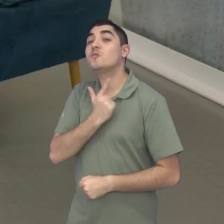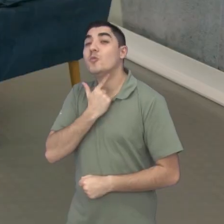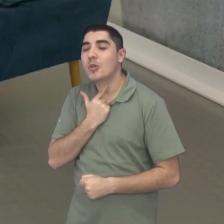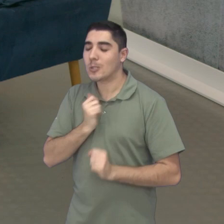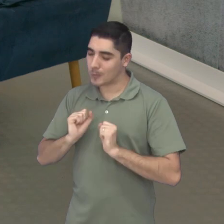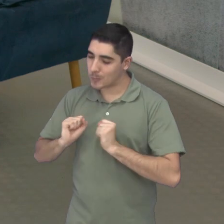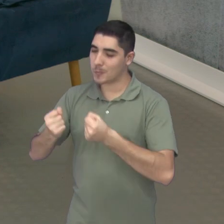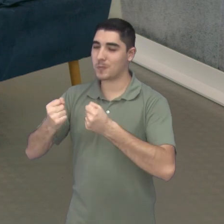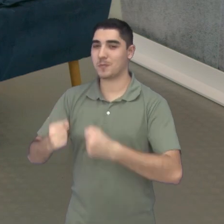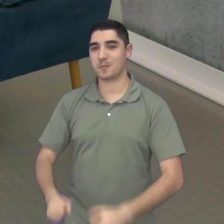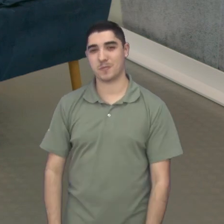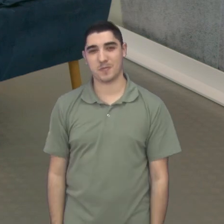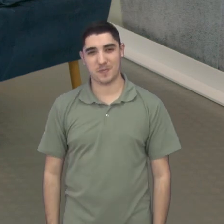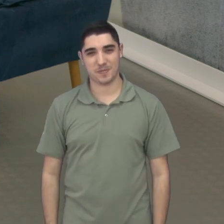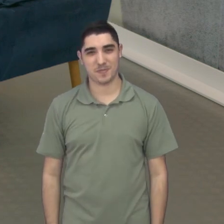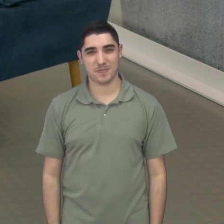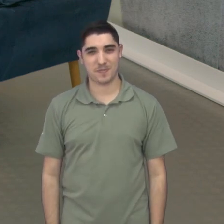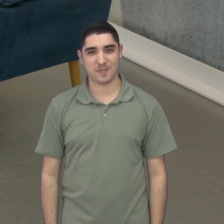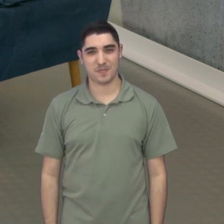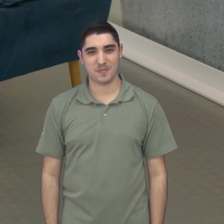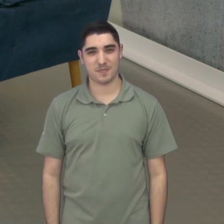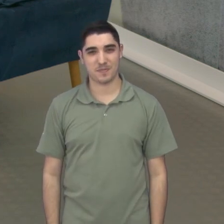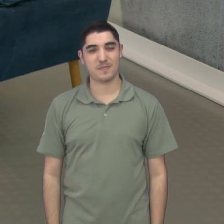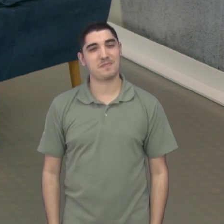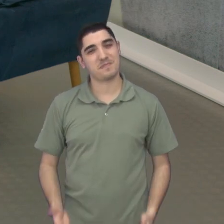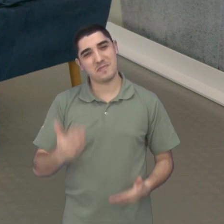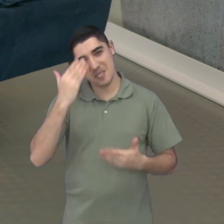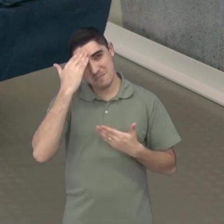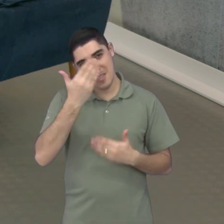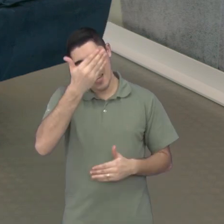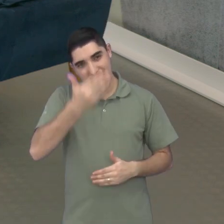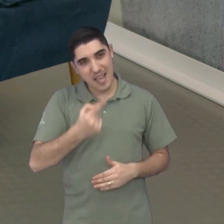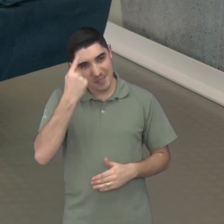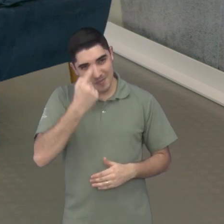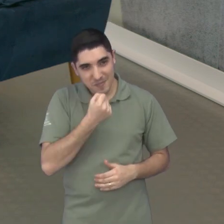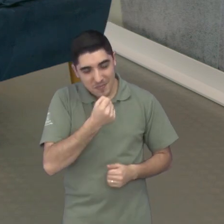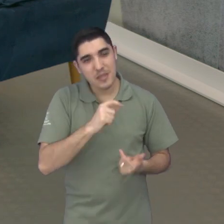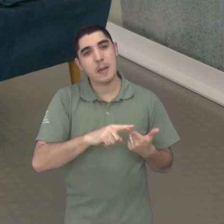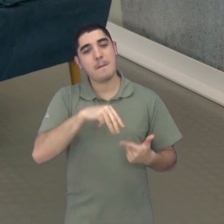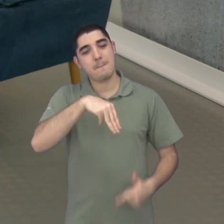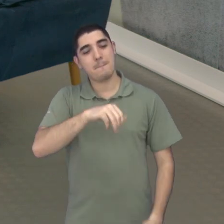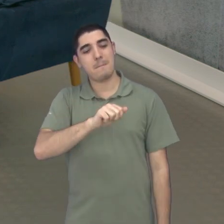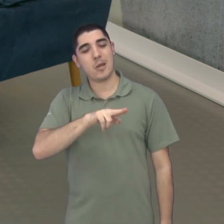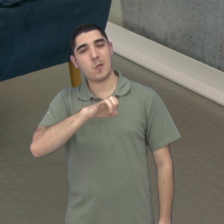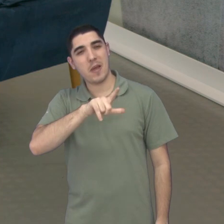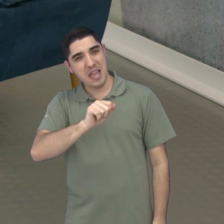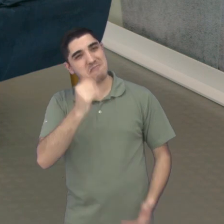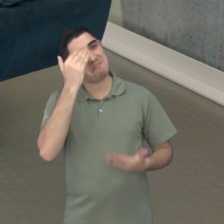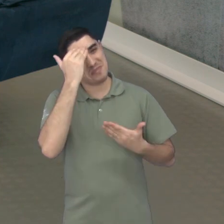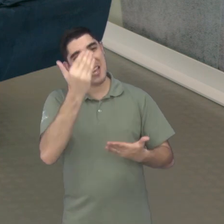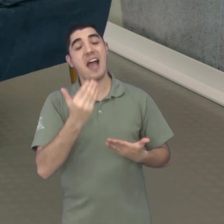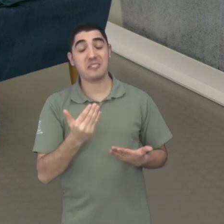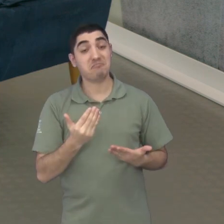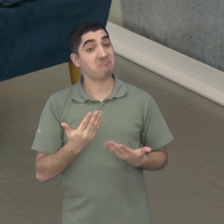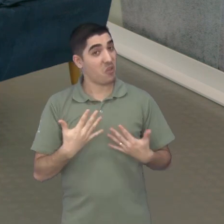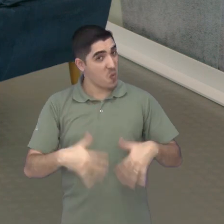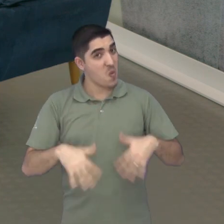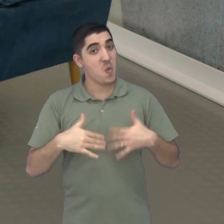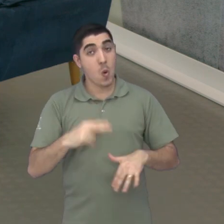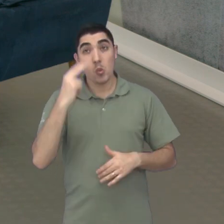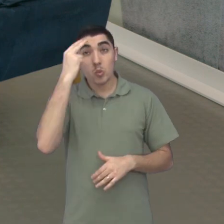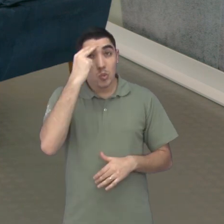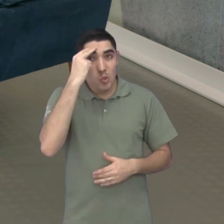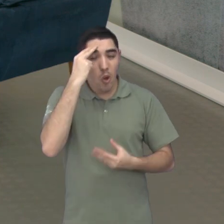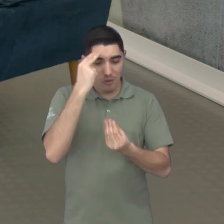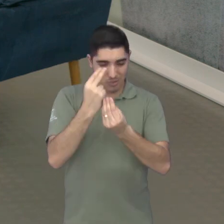Obrigada, Vicky. Obrigada, Manuela. Realmente, o sonho nos